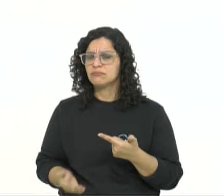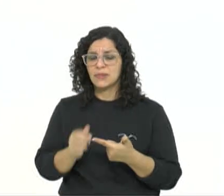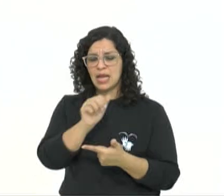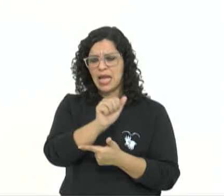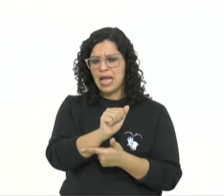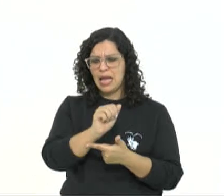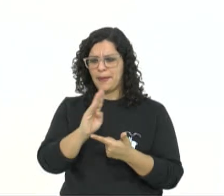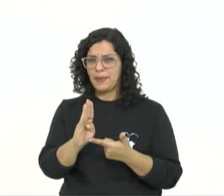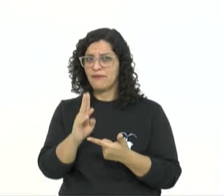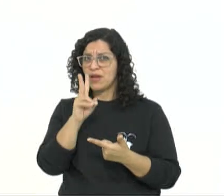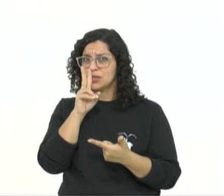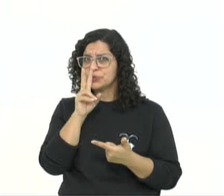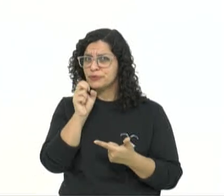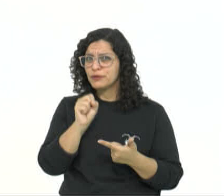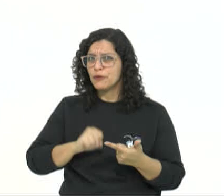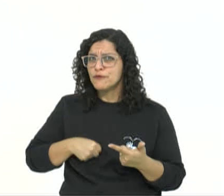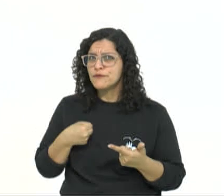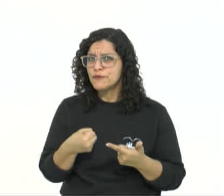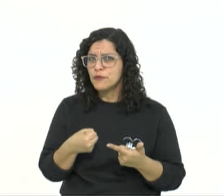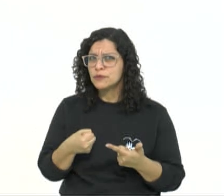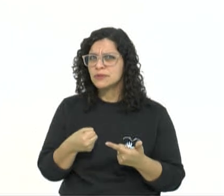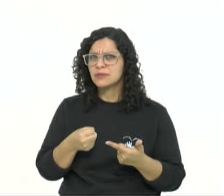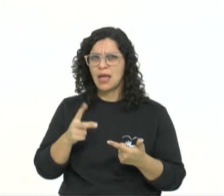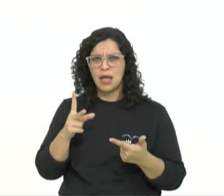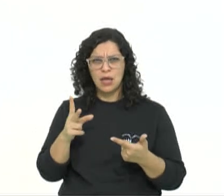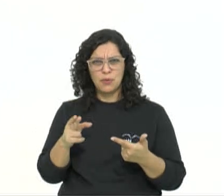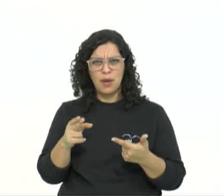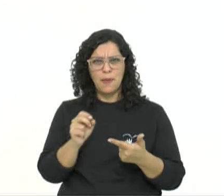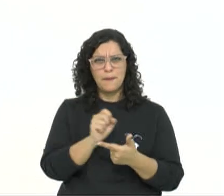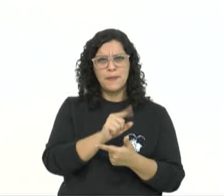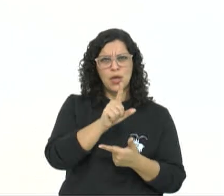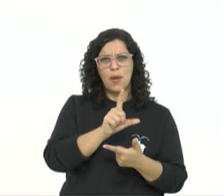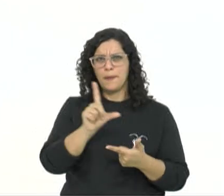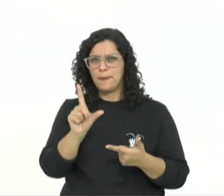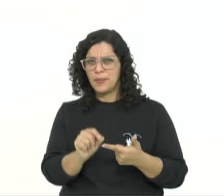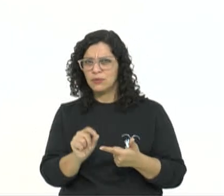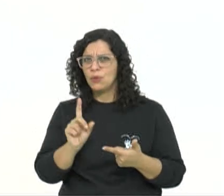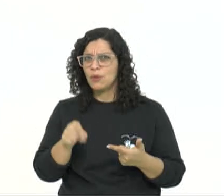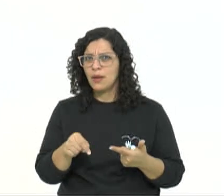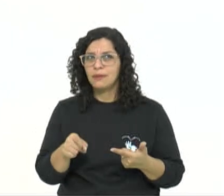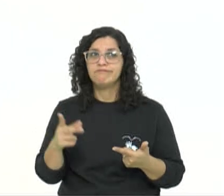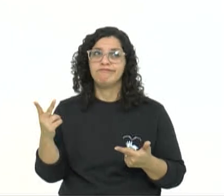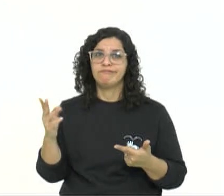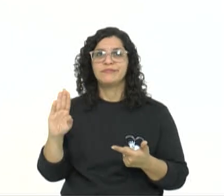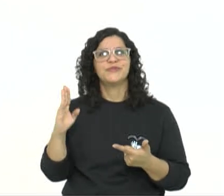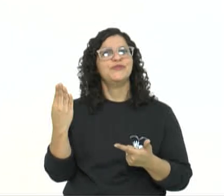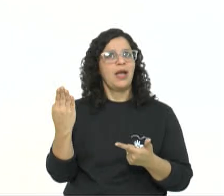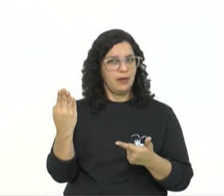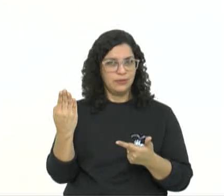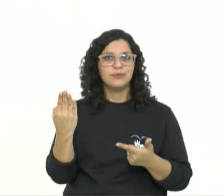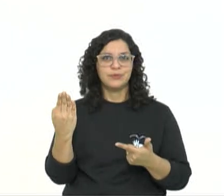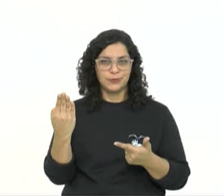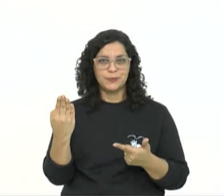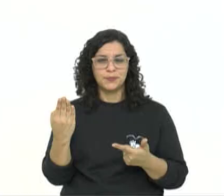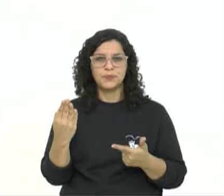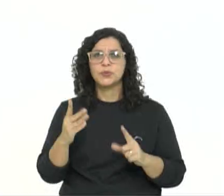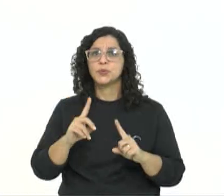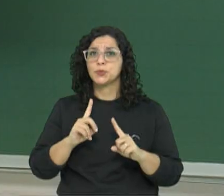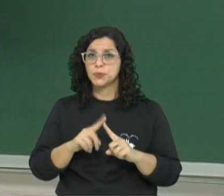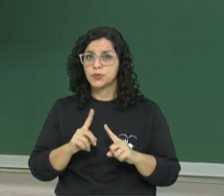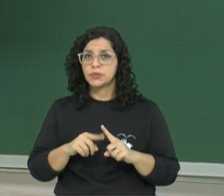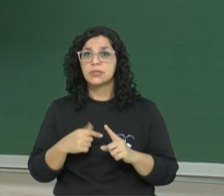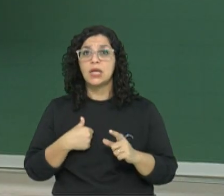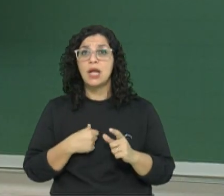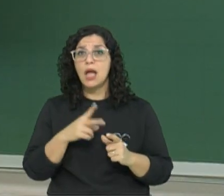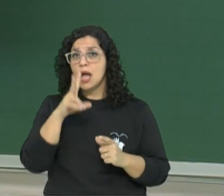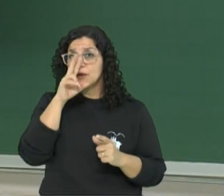está falando sobre força. Será que as forças elas são maiores ou menores? Falsa, né? Nesse caso, meus queridos,